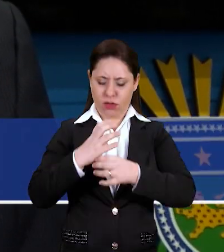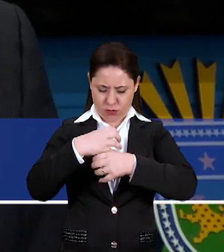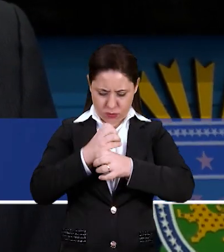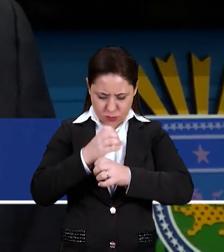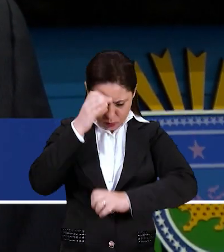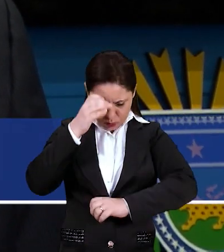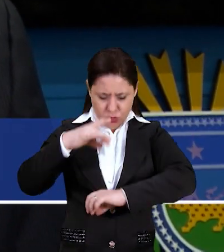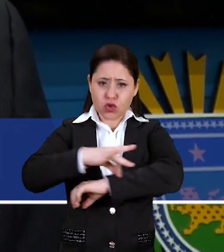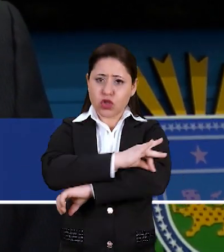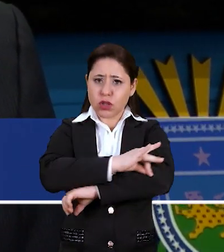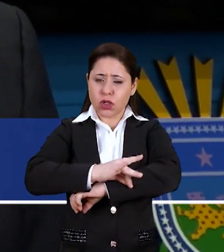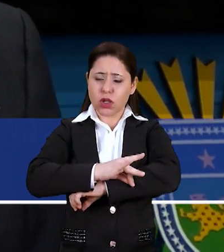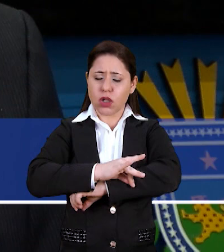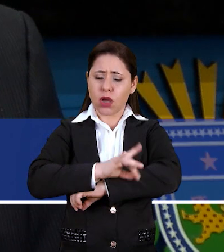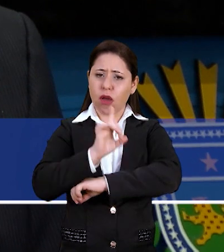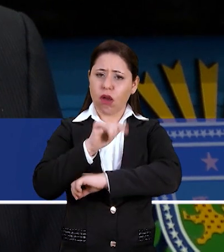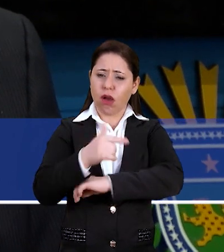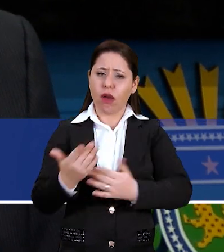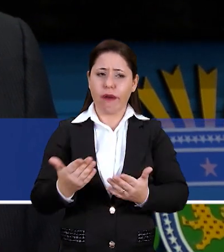engenharia, ela